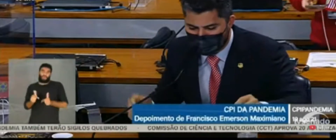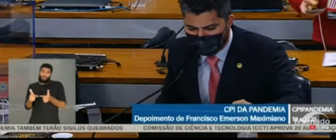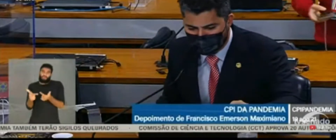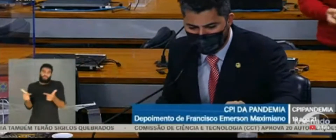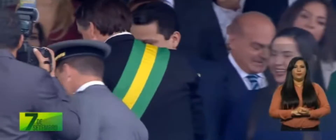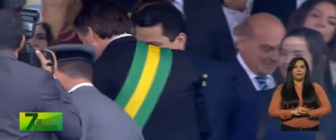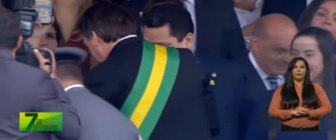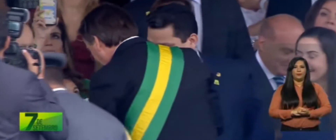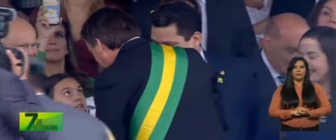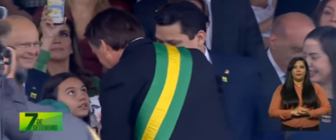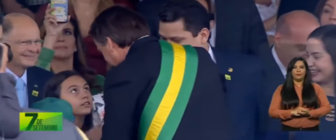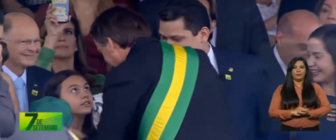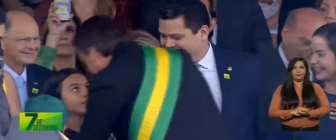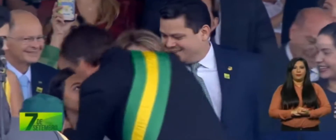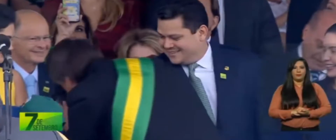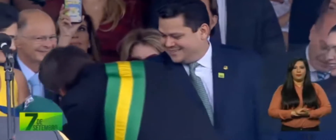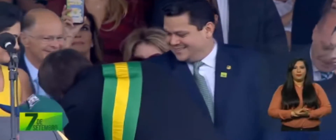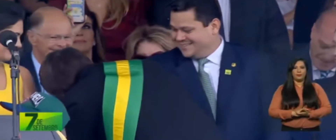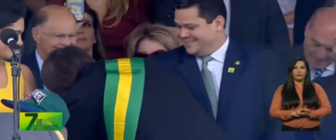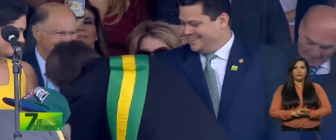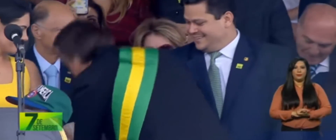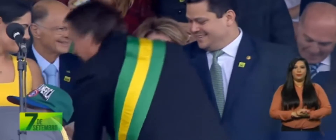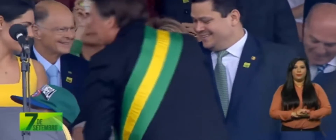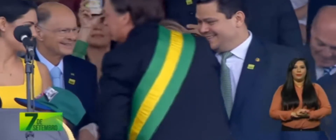aqui não tivemos...